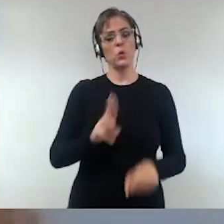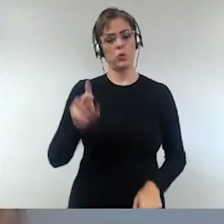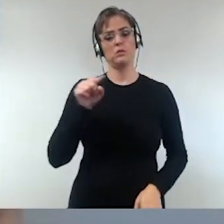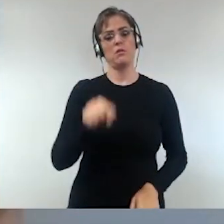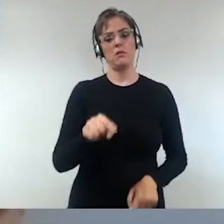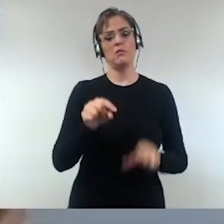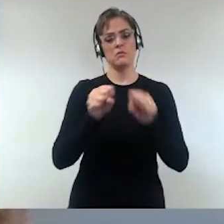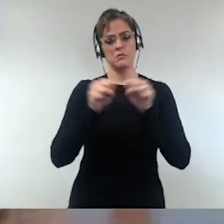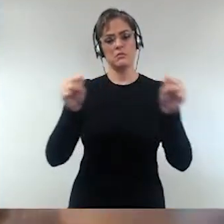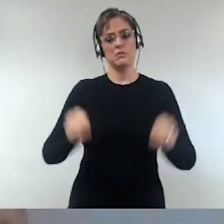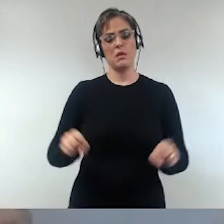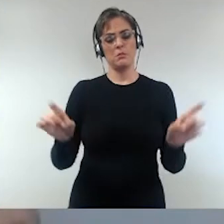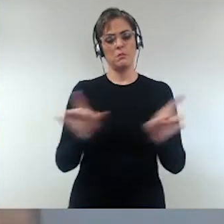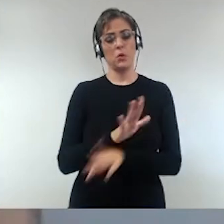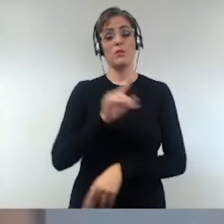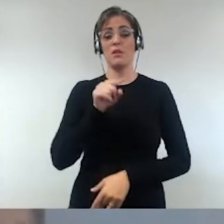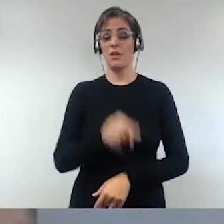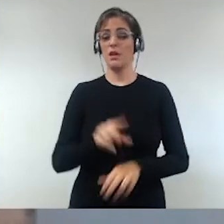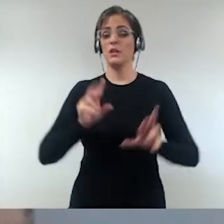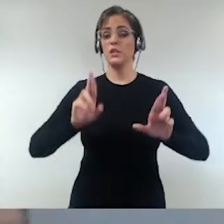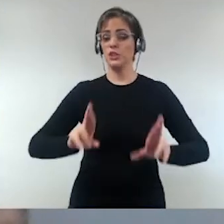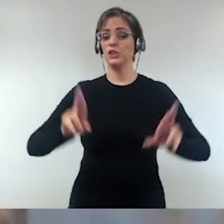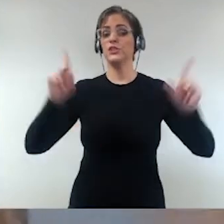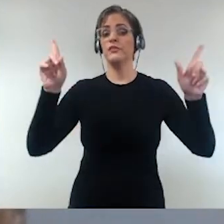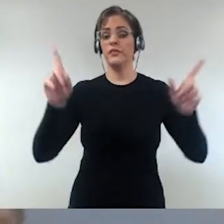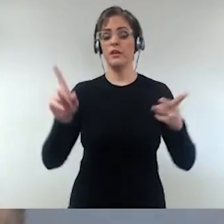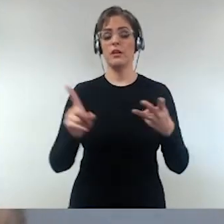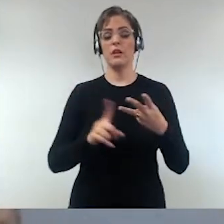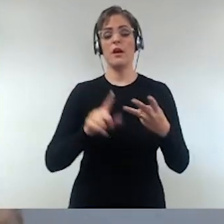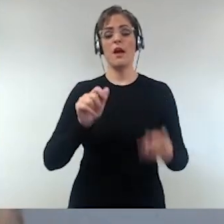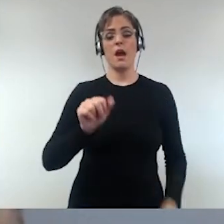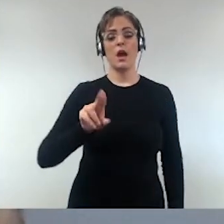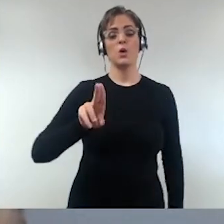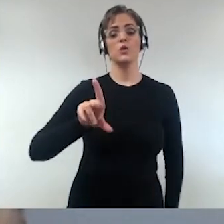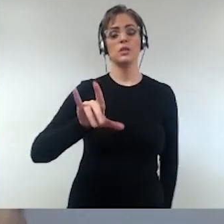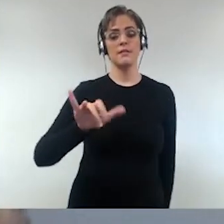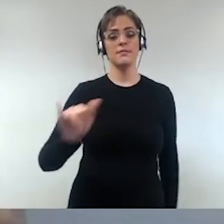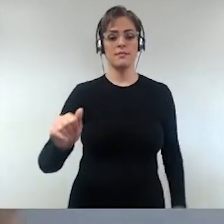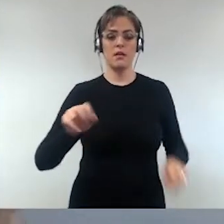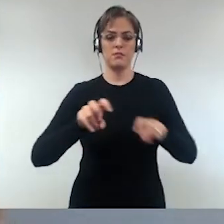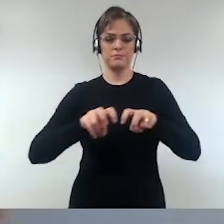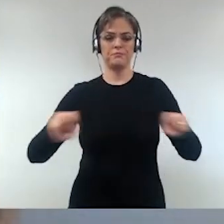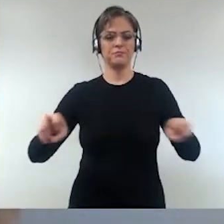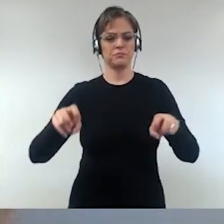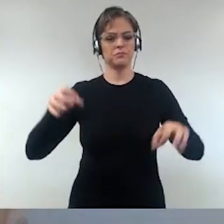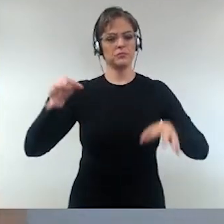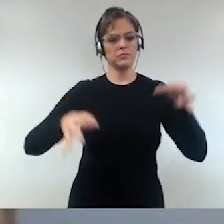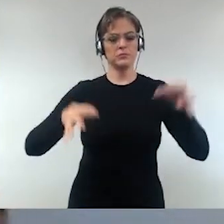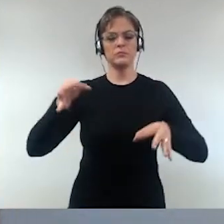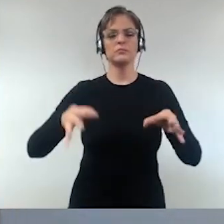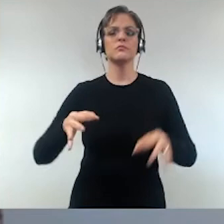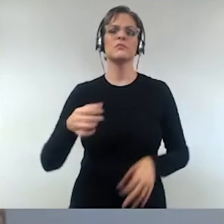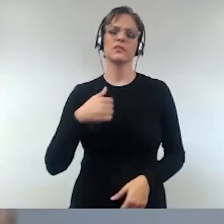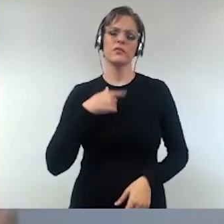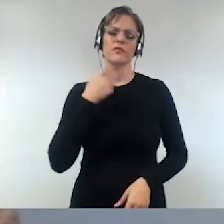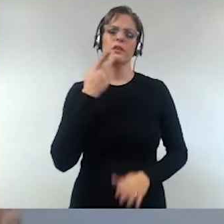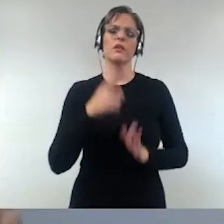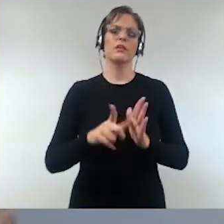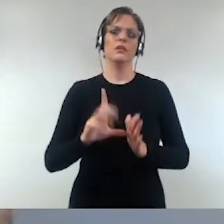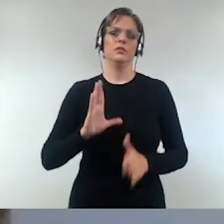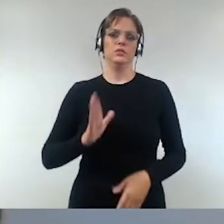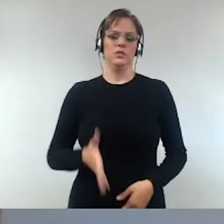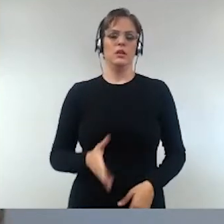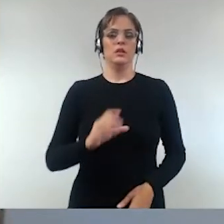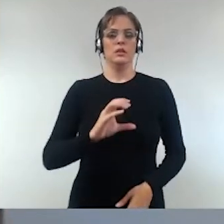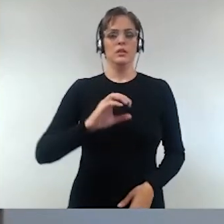é diferente do sistema de audiências e julgamentos. Como a gente sabe, e eu cheguei a mencionar, o